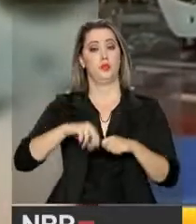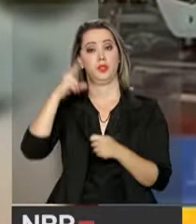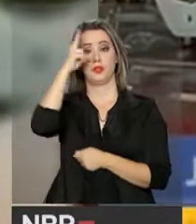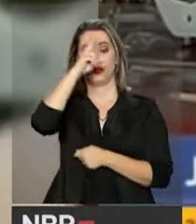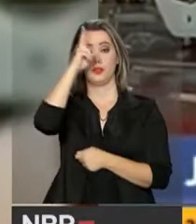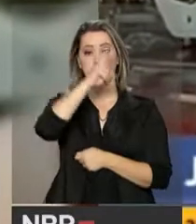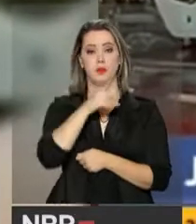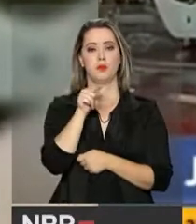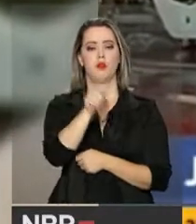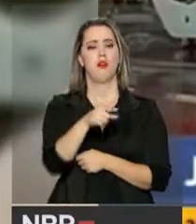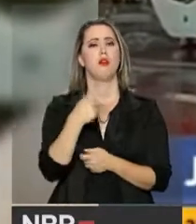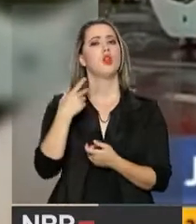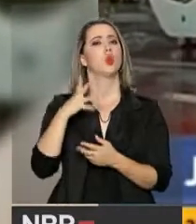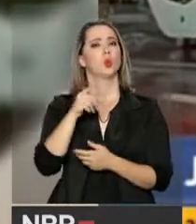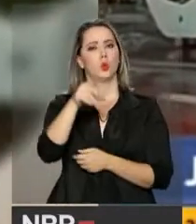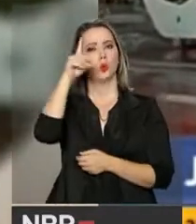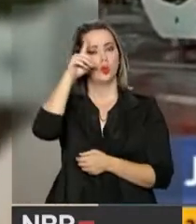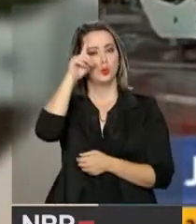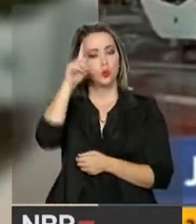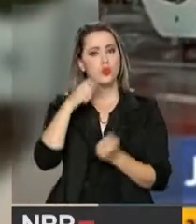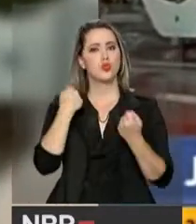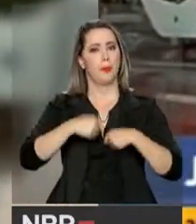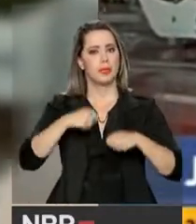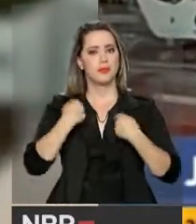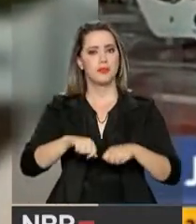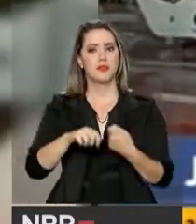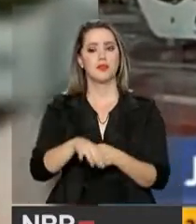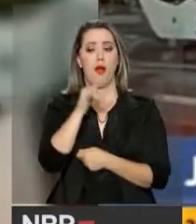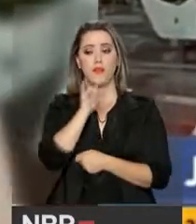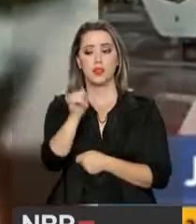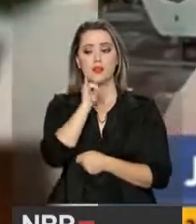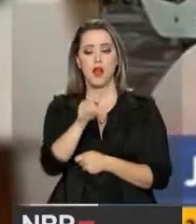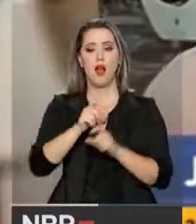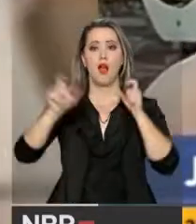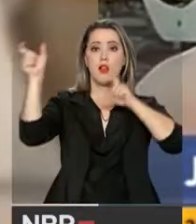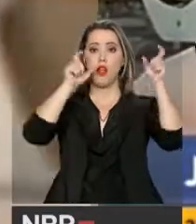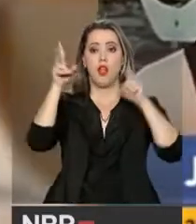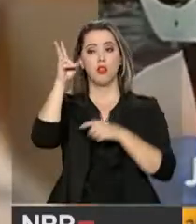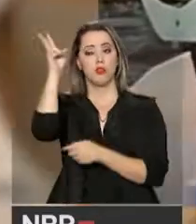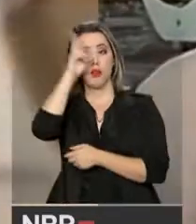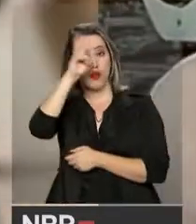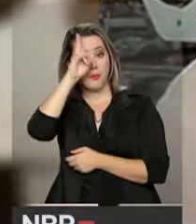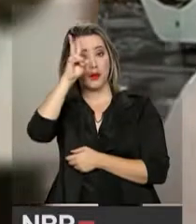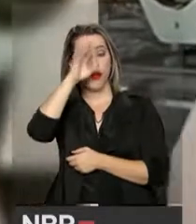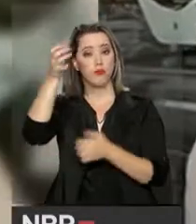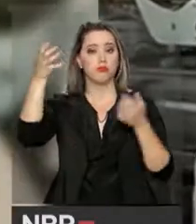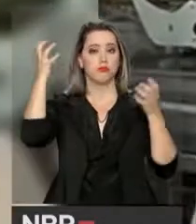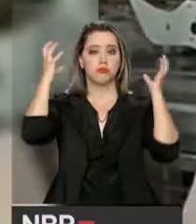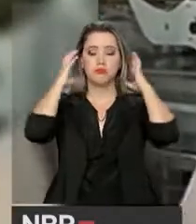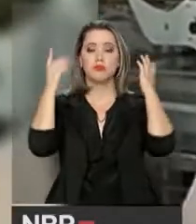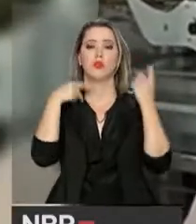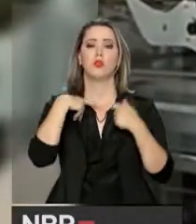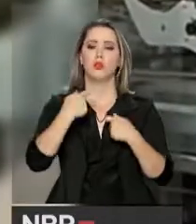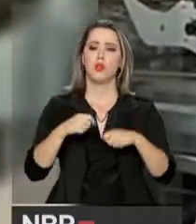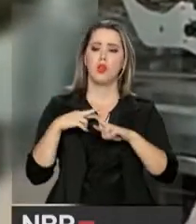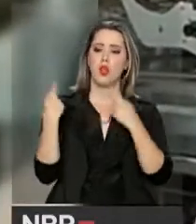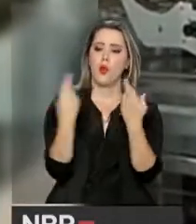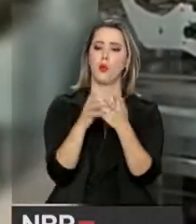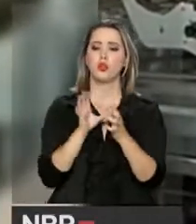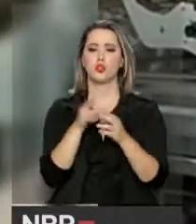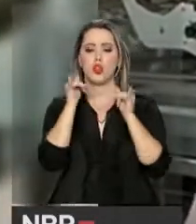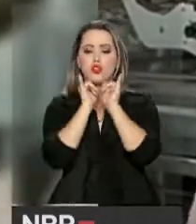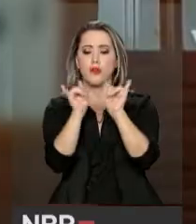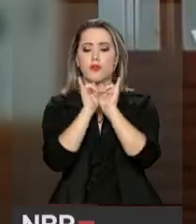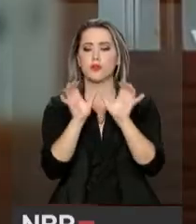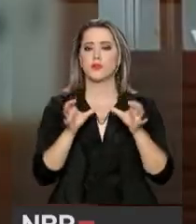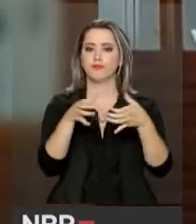e todo dia eles não passam sem passar o alerta. Todo dia eles passam, tá aqui o alerta, reúne a gente, tudo